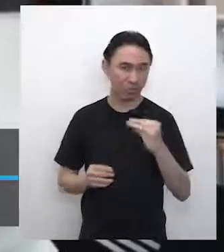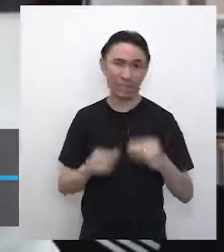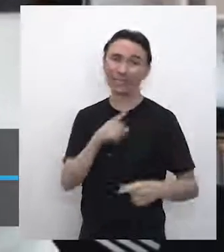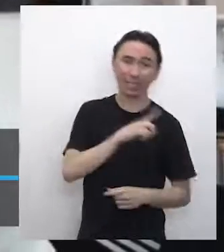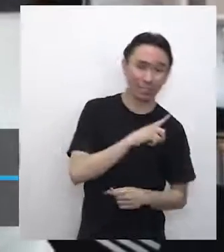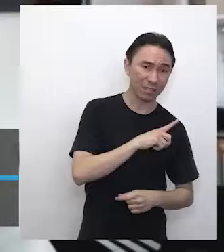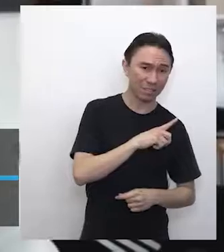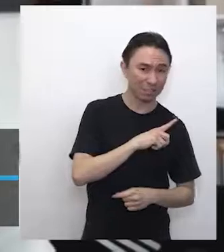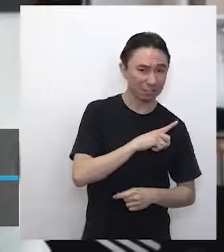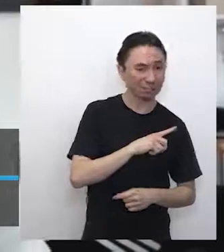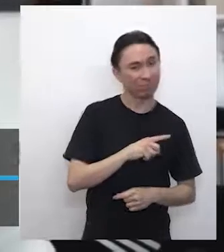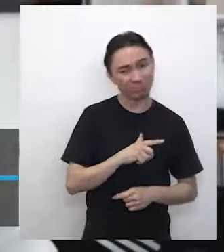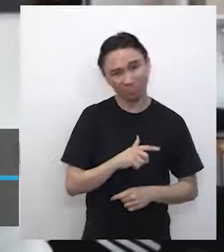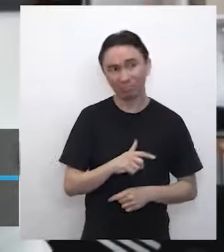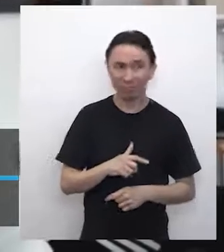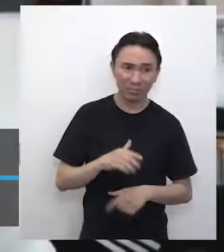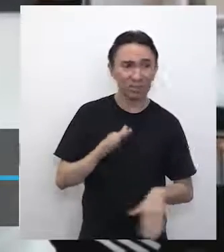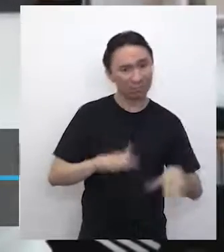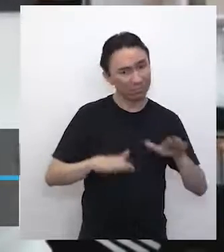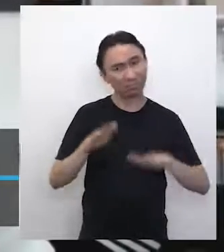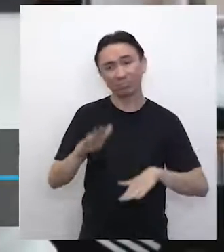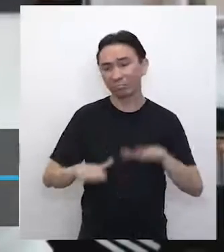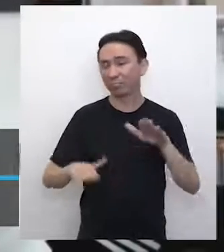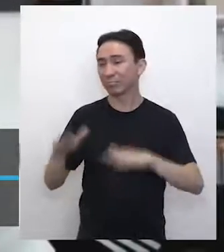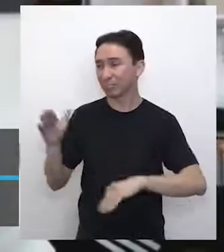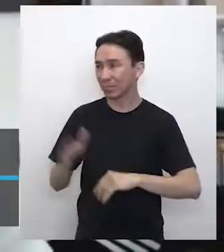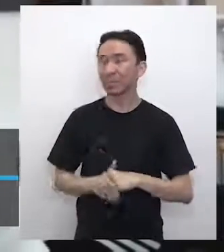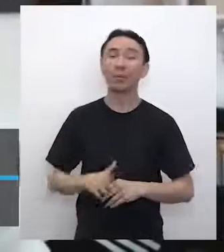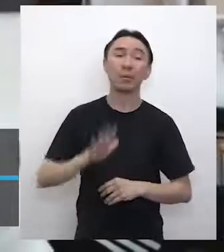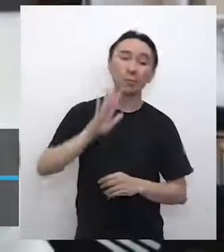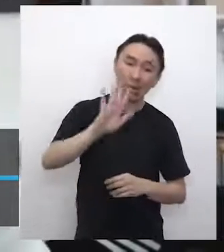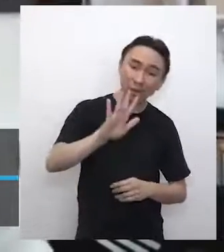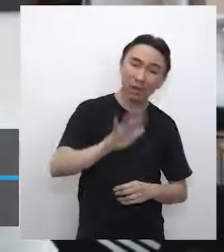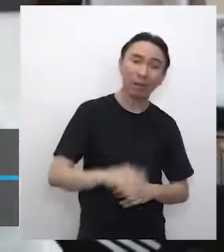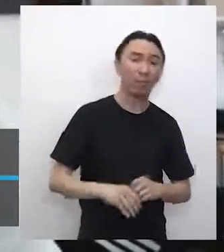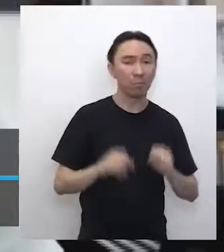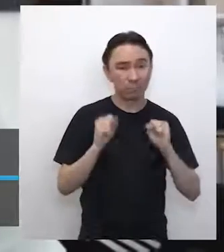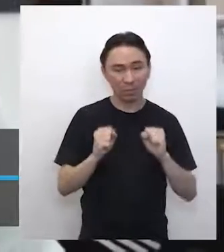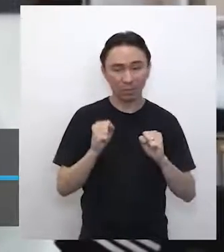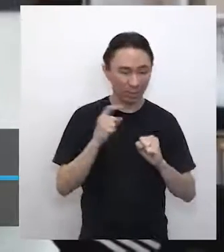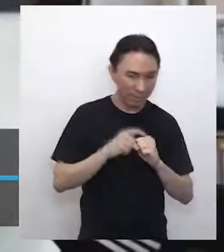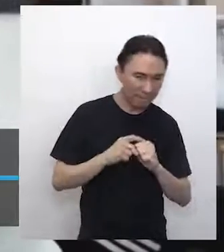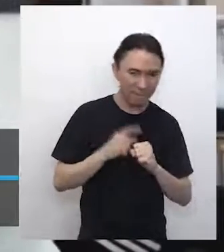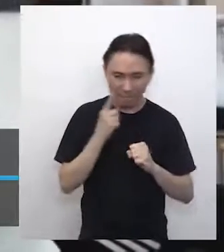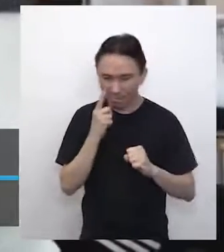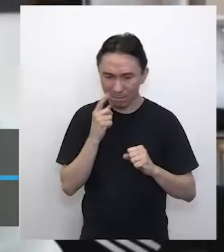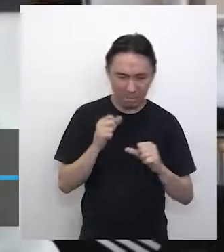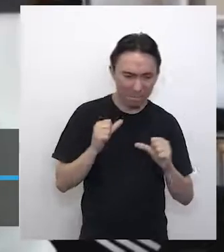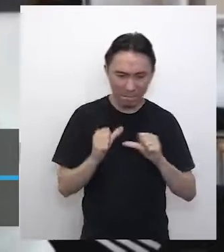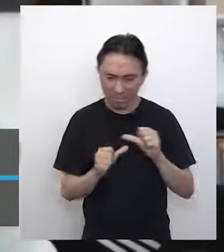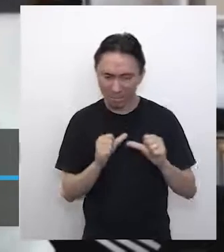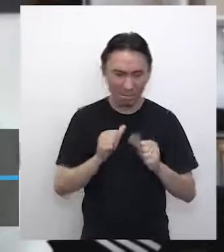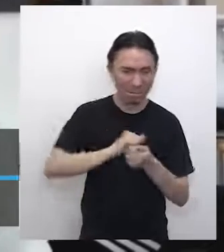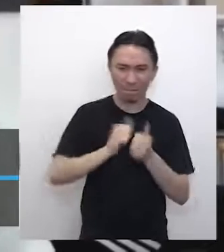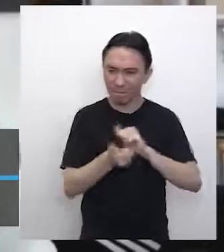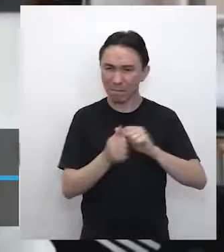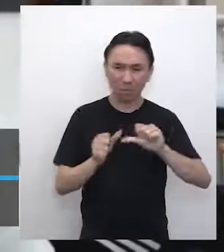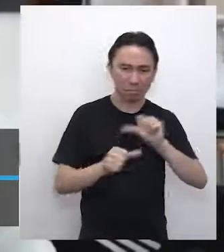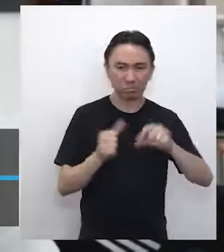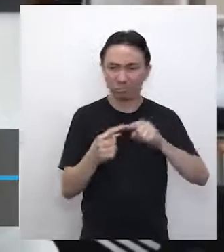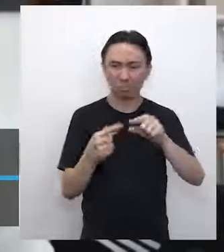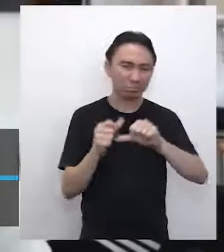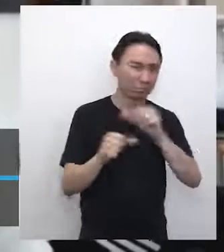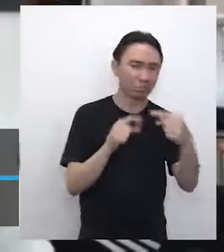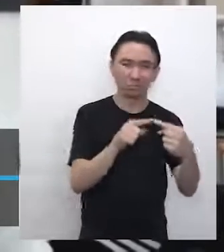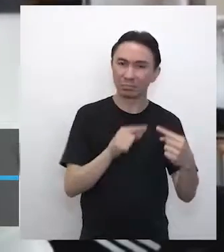pode tentar ajustar, tentar encontrar outros meios para conseguir chegar no mesmo objetivo. Tudo bem? Então, vamos